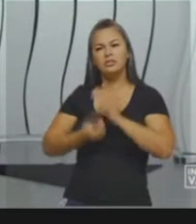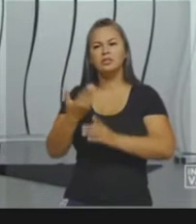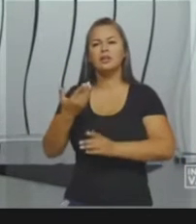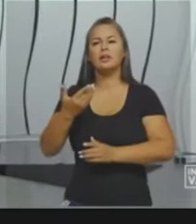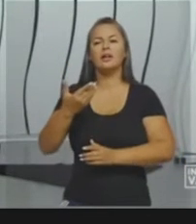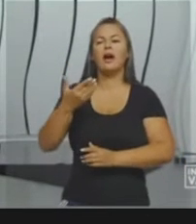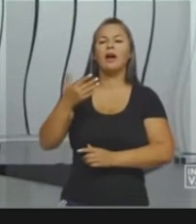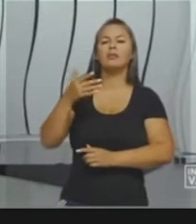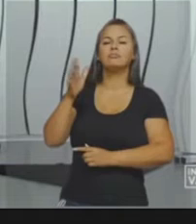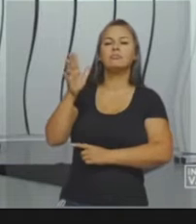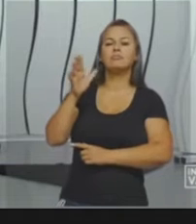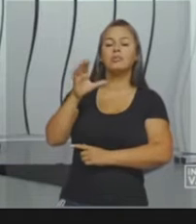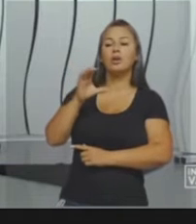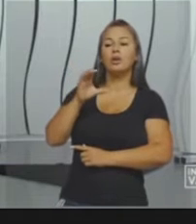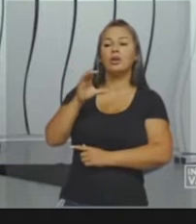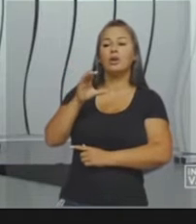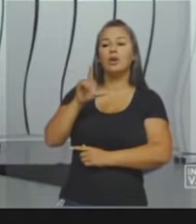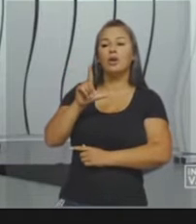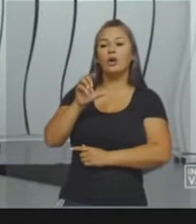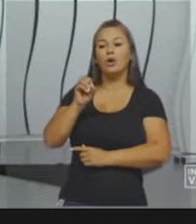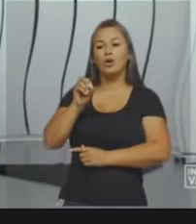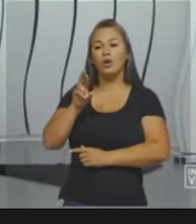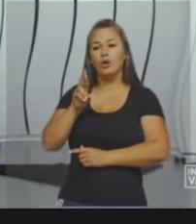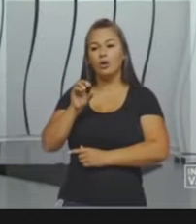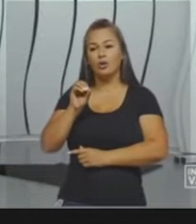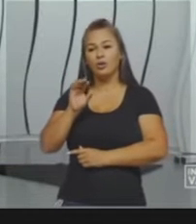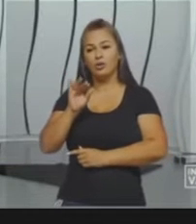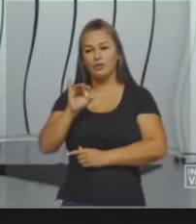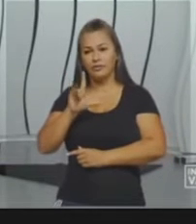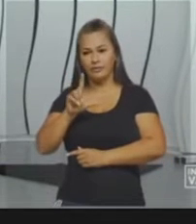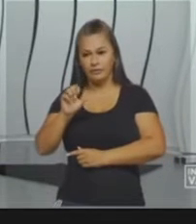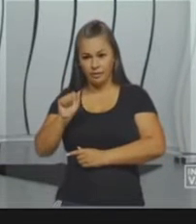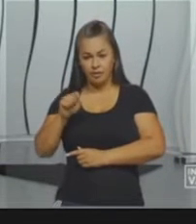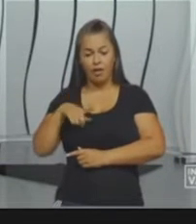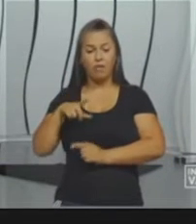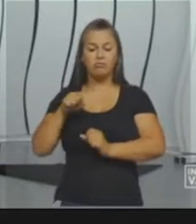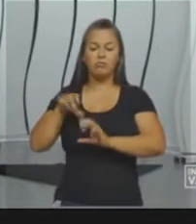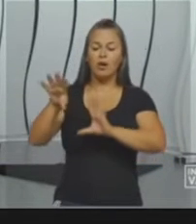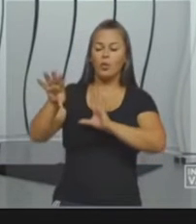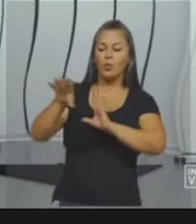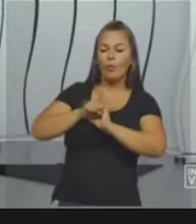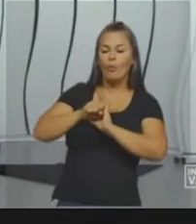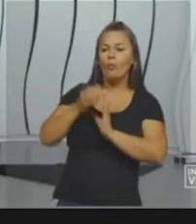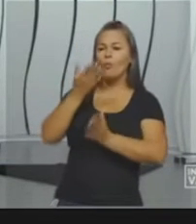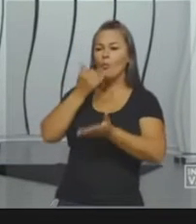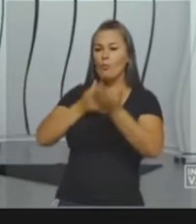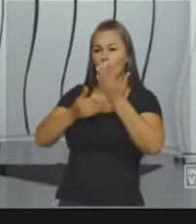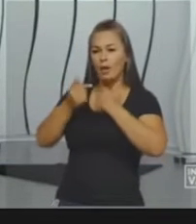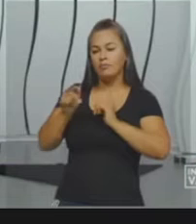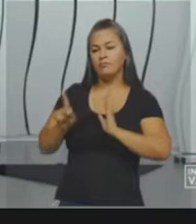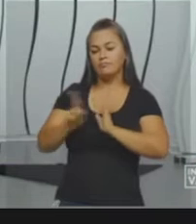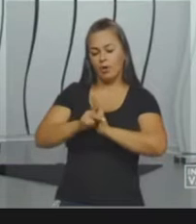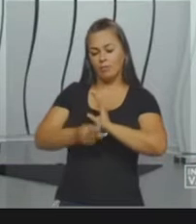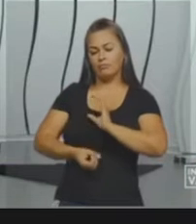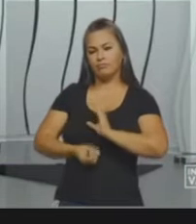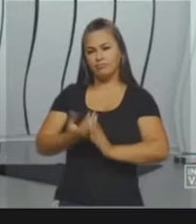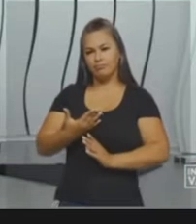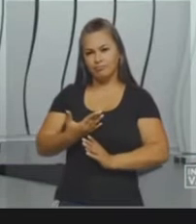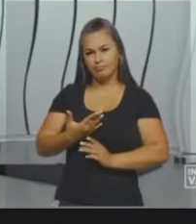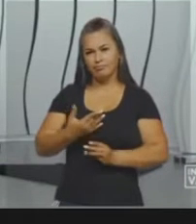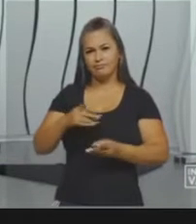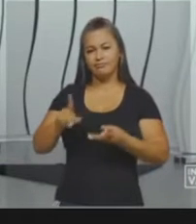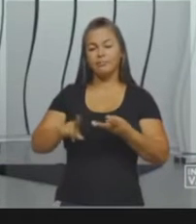próprio alimento. E elas podem fazer reprodução sexuada ou assexuada. Qual a importância das